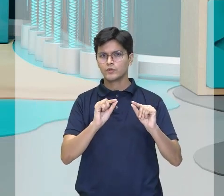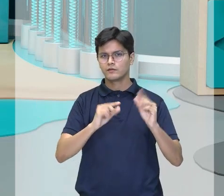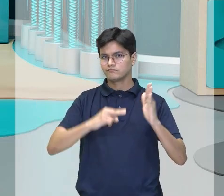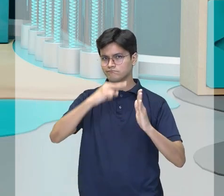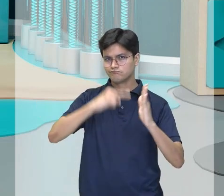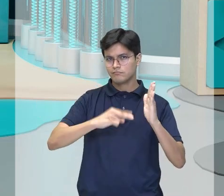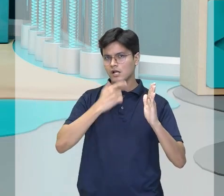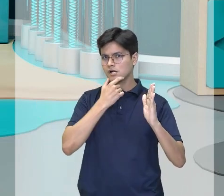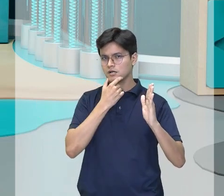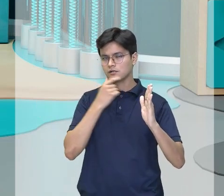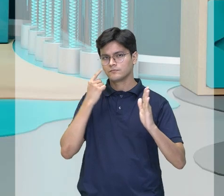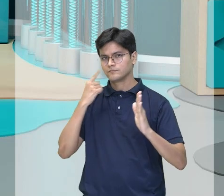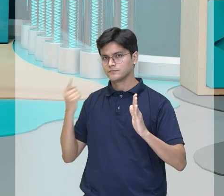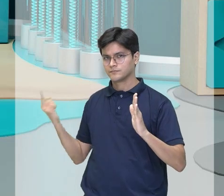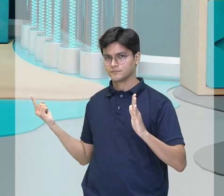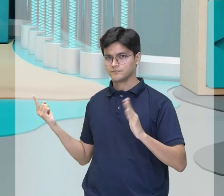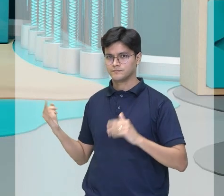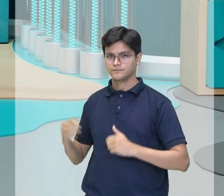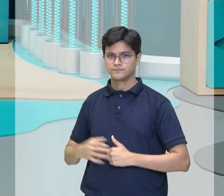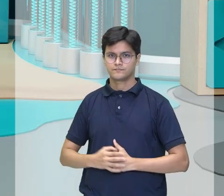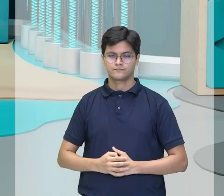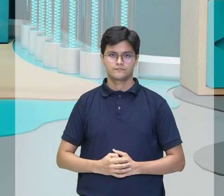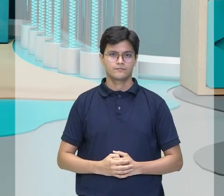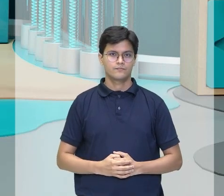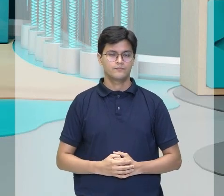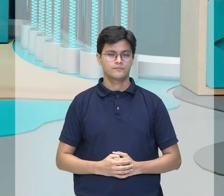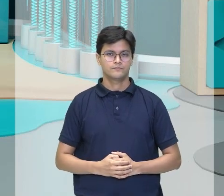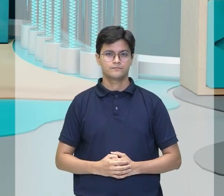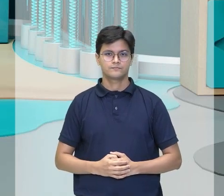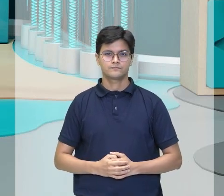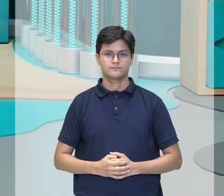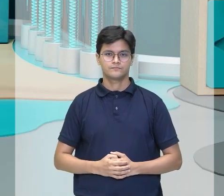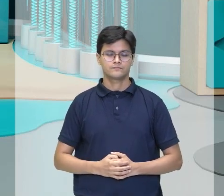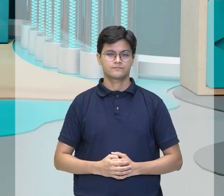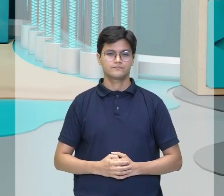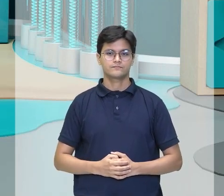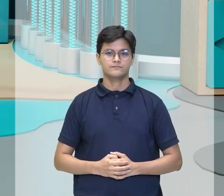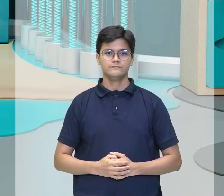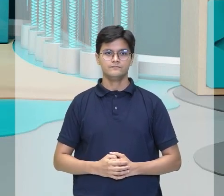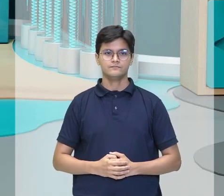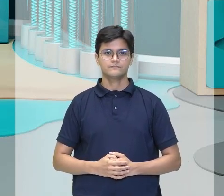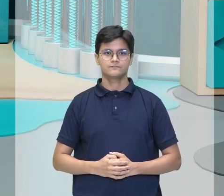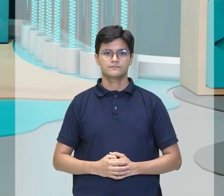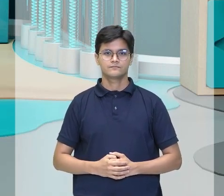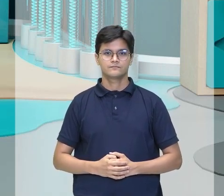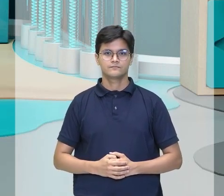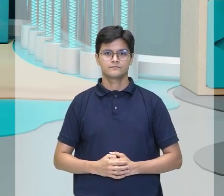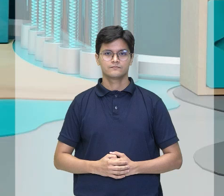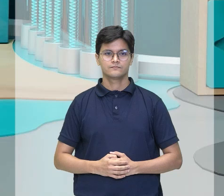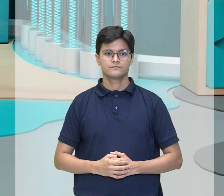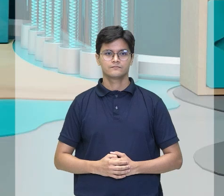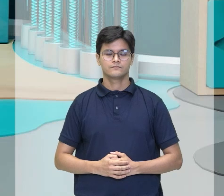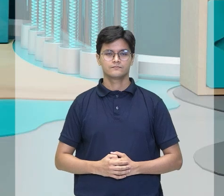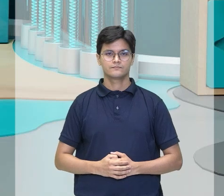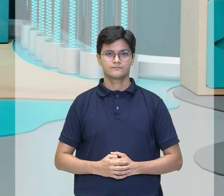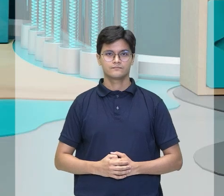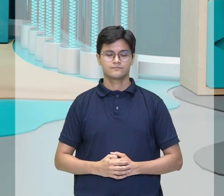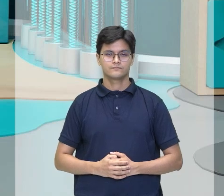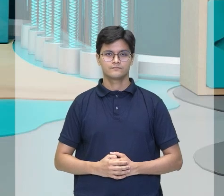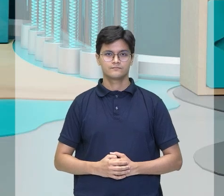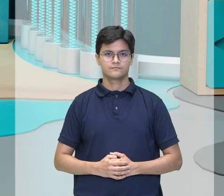SOS via satellite is included for free with iPhone 14 Pro for